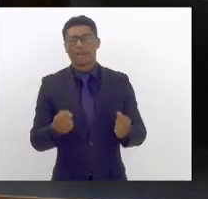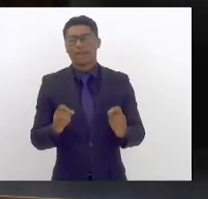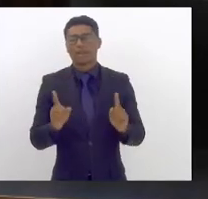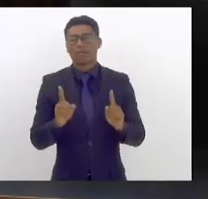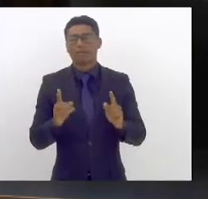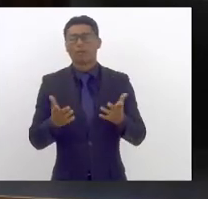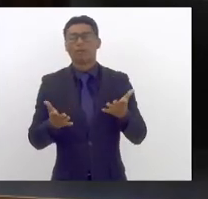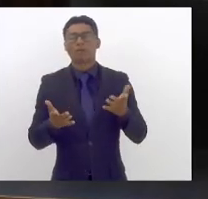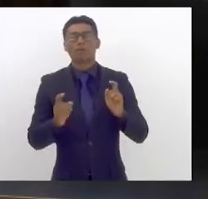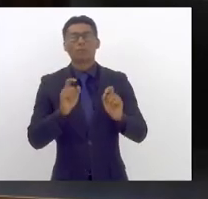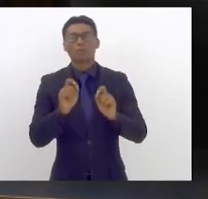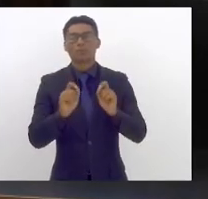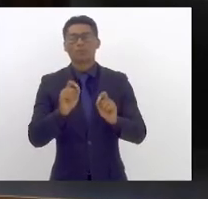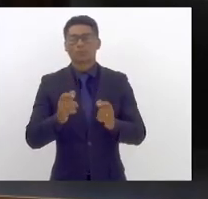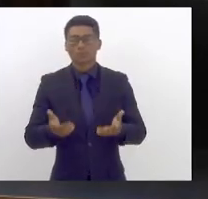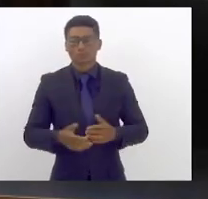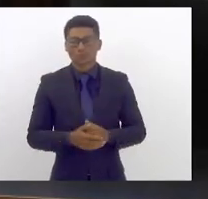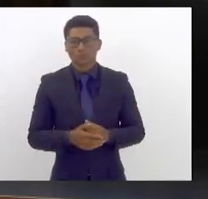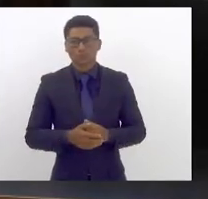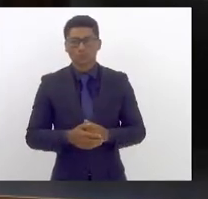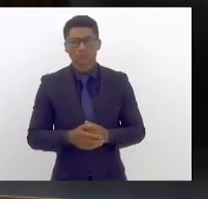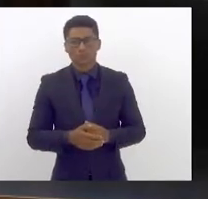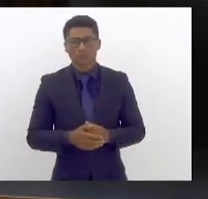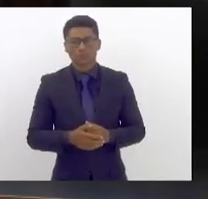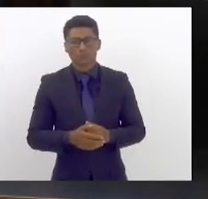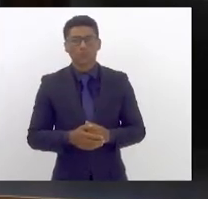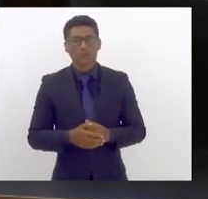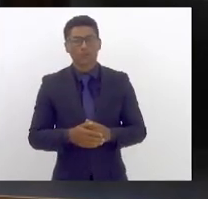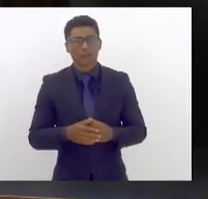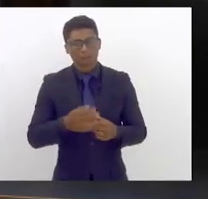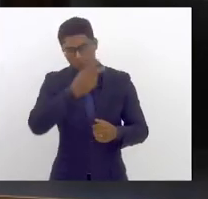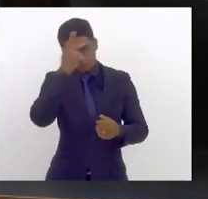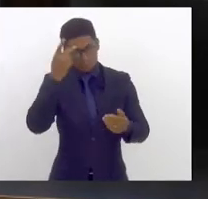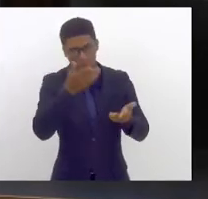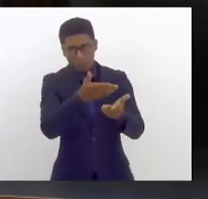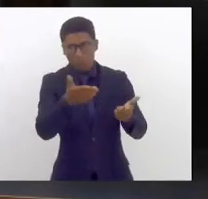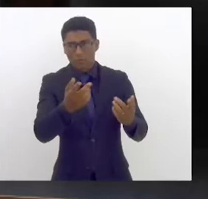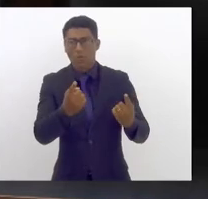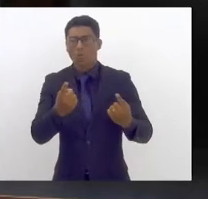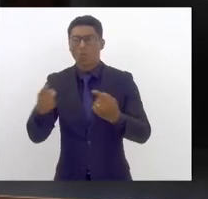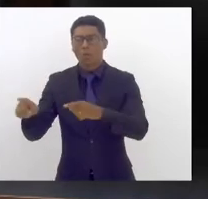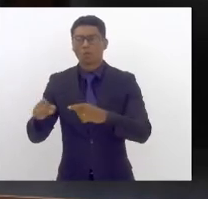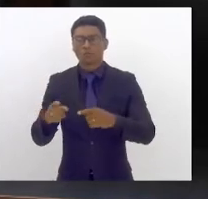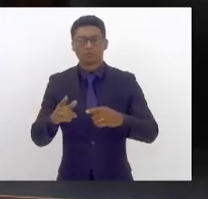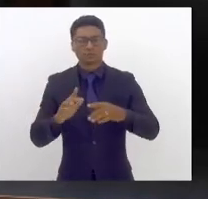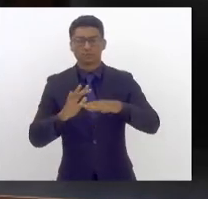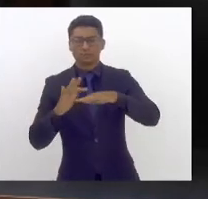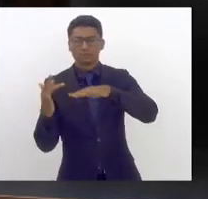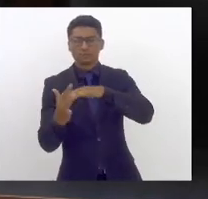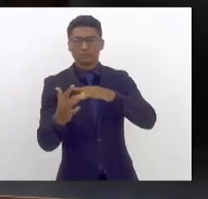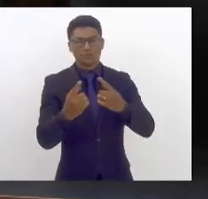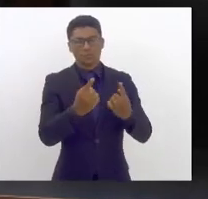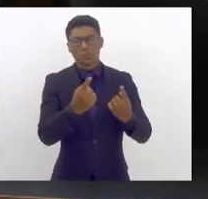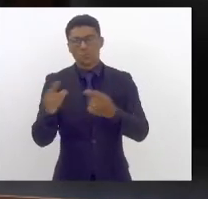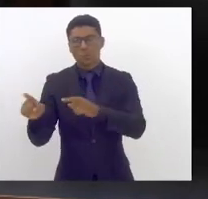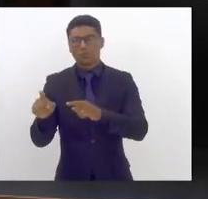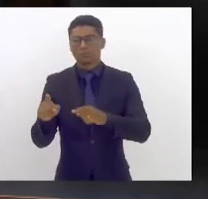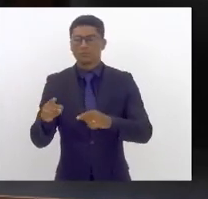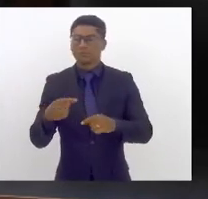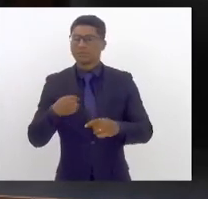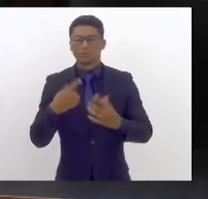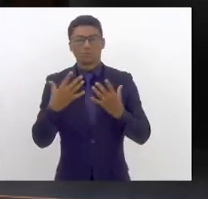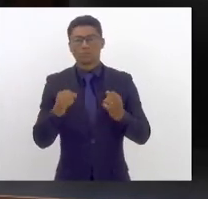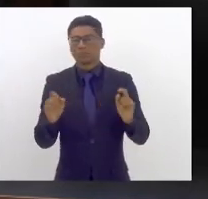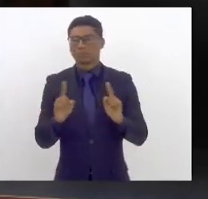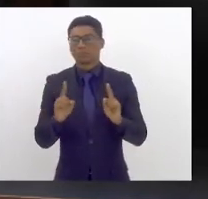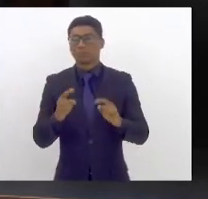e eu não admiti não admitia que atacassem ela nas redes sociais com relação a isso eu dizer assim